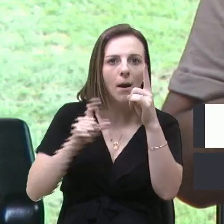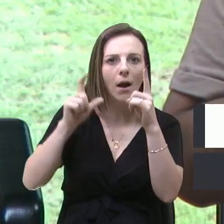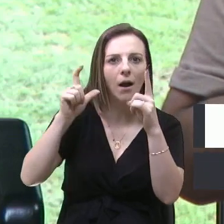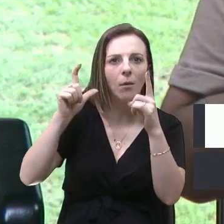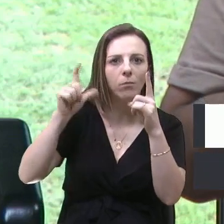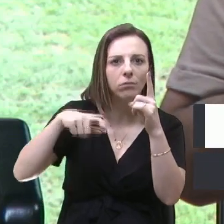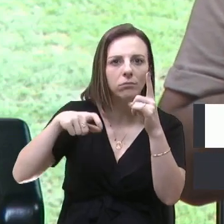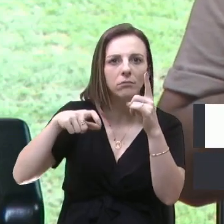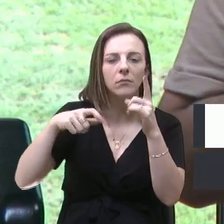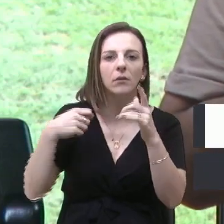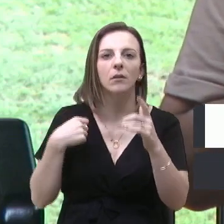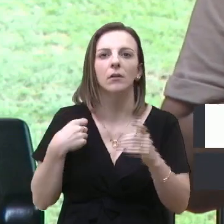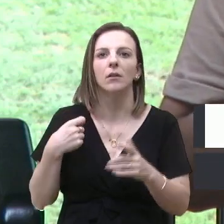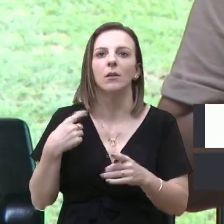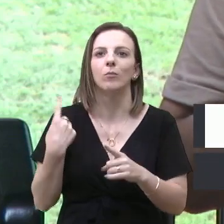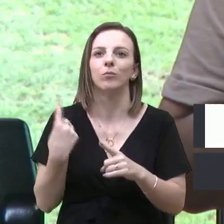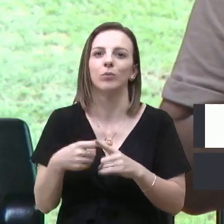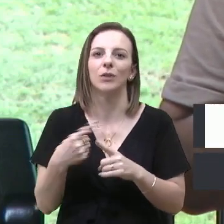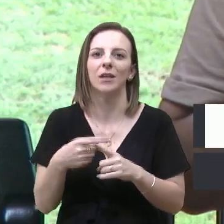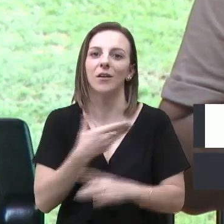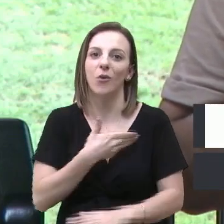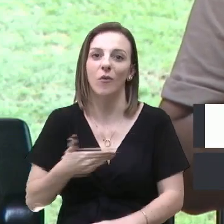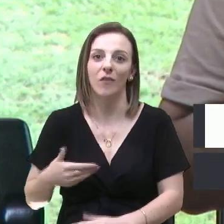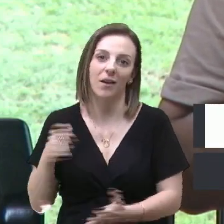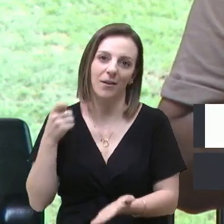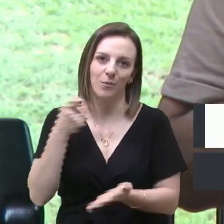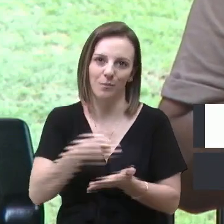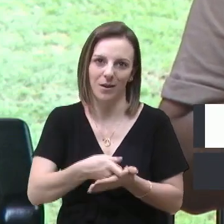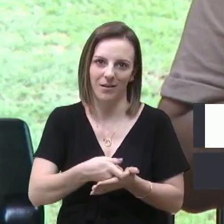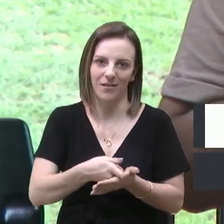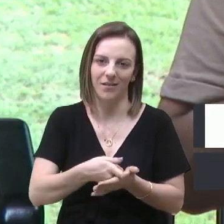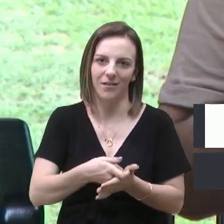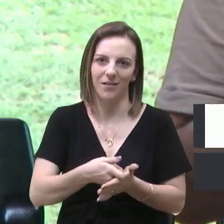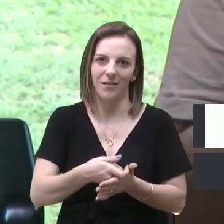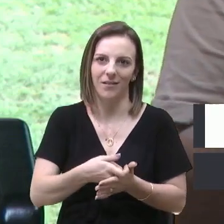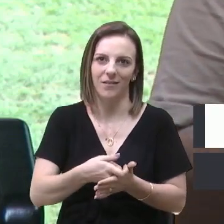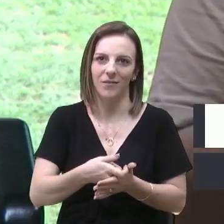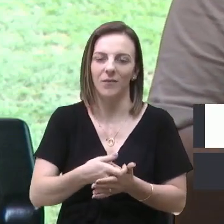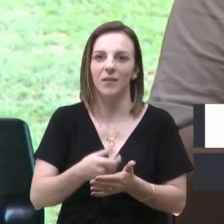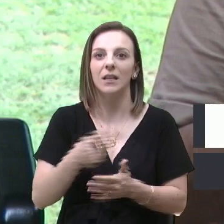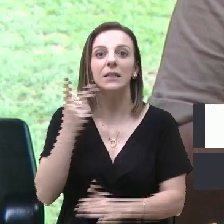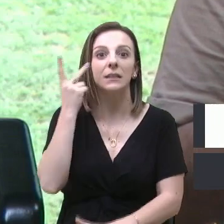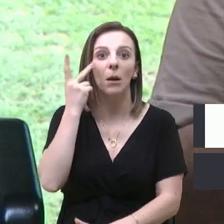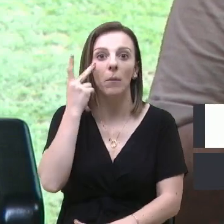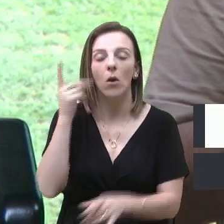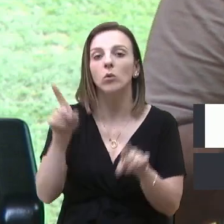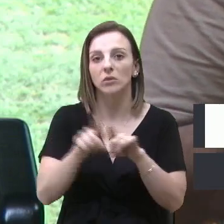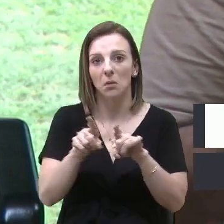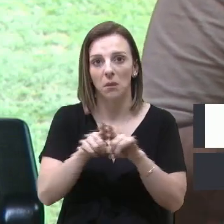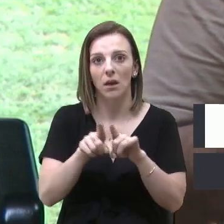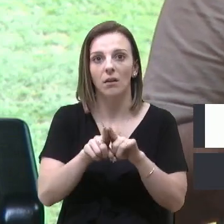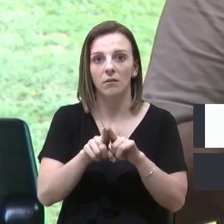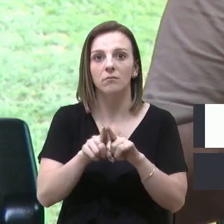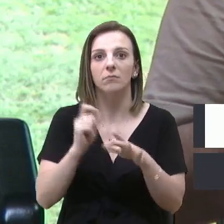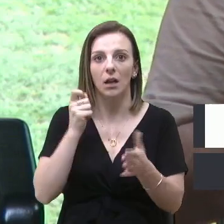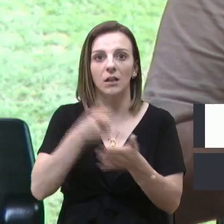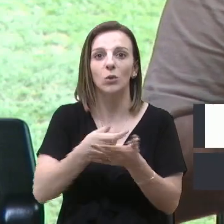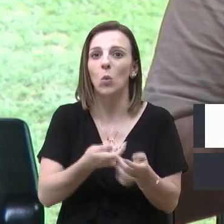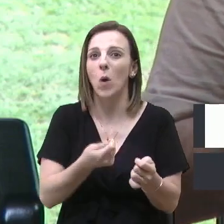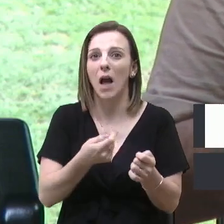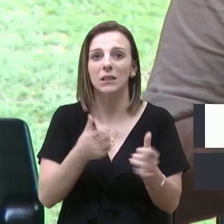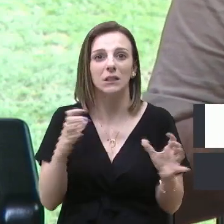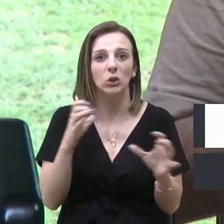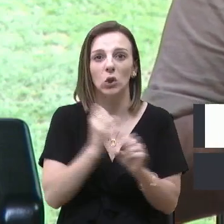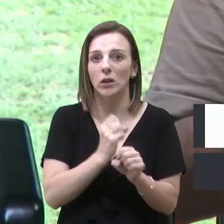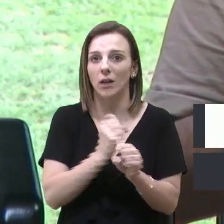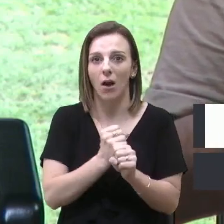quê? Porque é subsidiado. São Paulo agora está subsidiando quase que na totalidade o transporte para